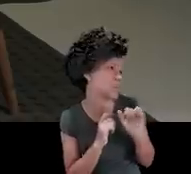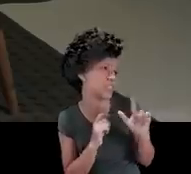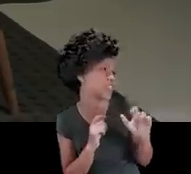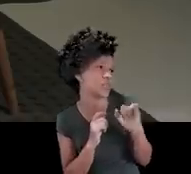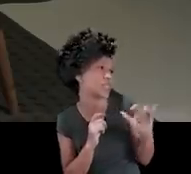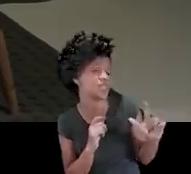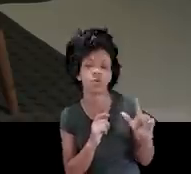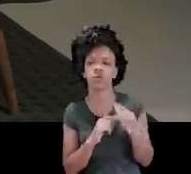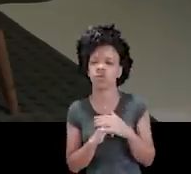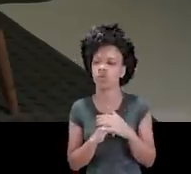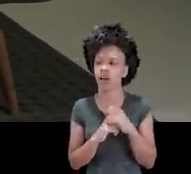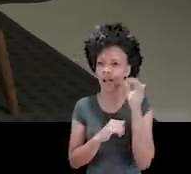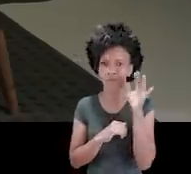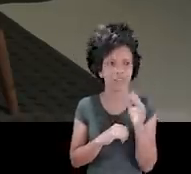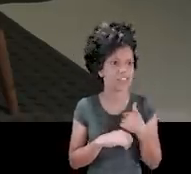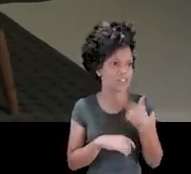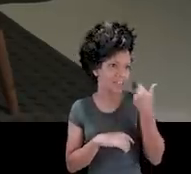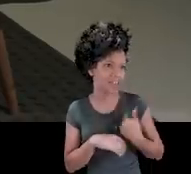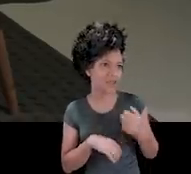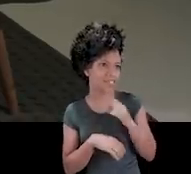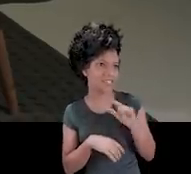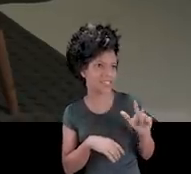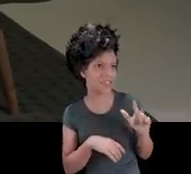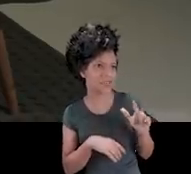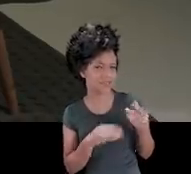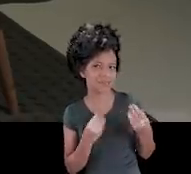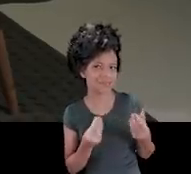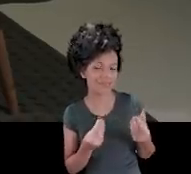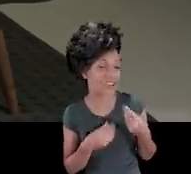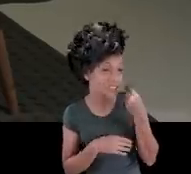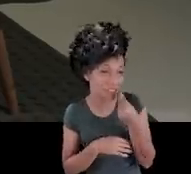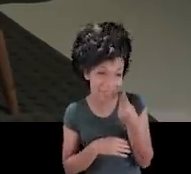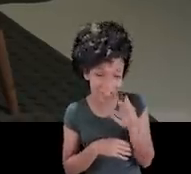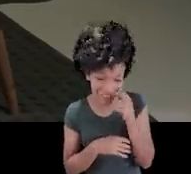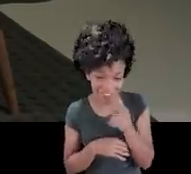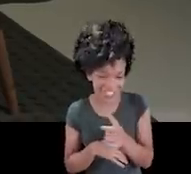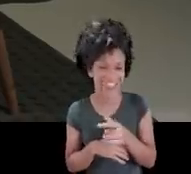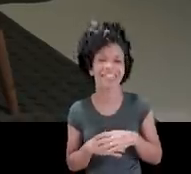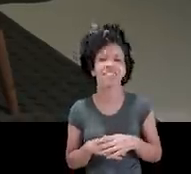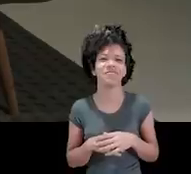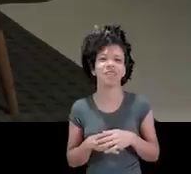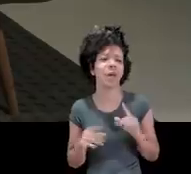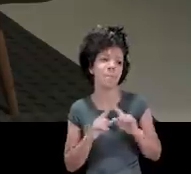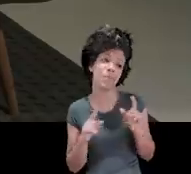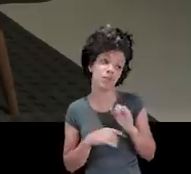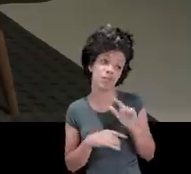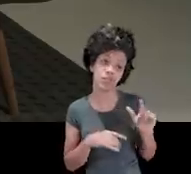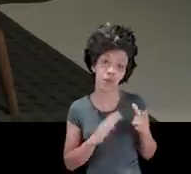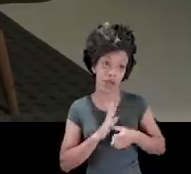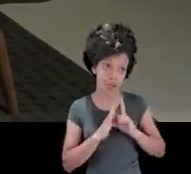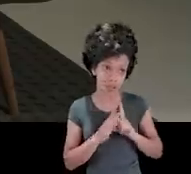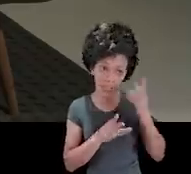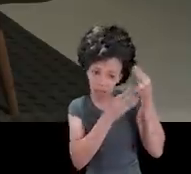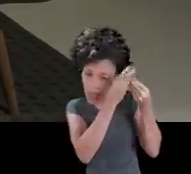Sil! Imaginavam que eu fosse o Sil. Isso foi uma experiência interessante. Mas só que o Sil, antes ele usava